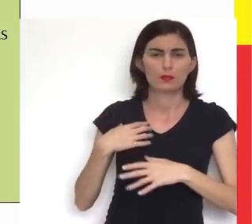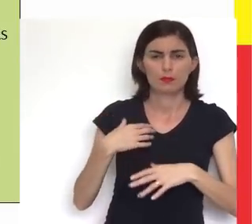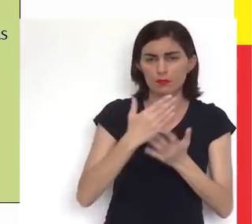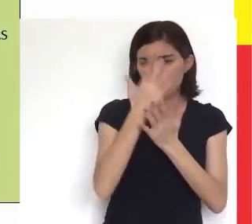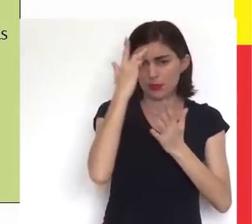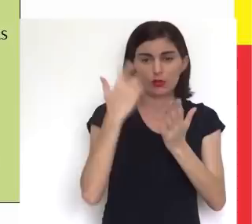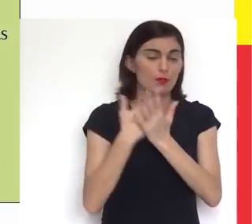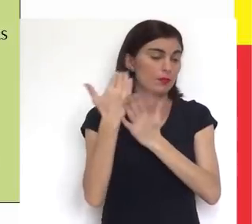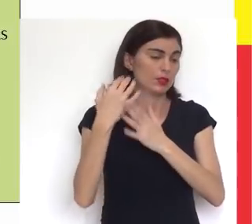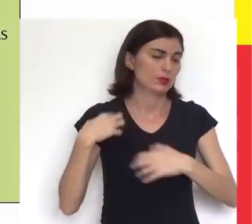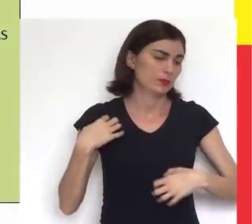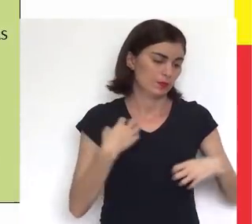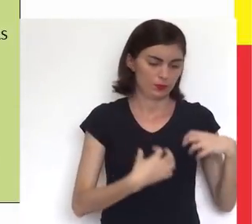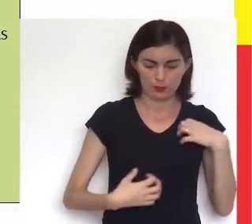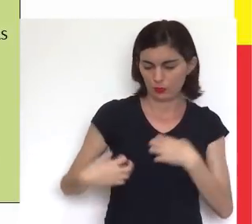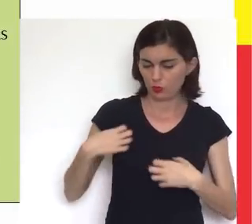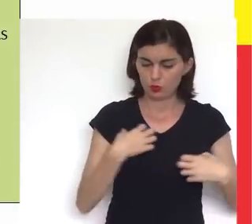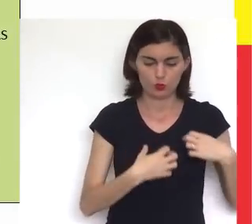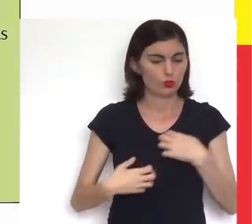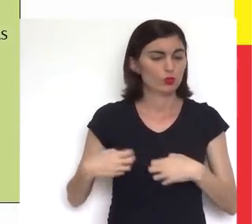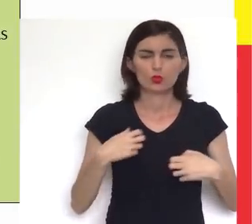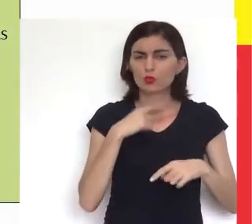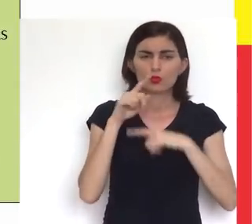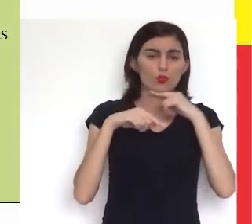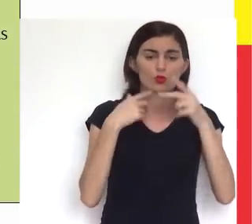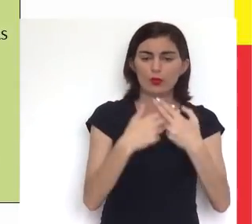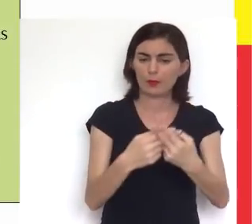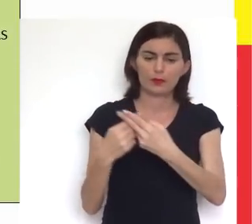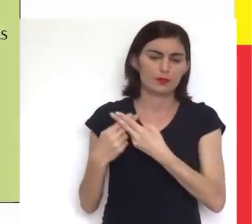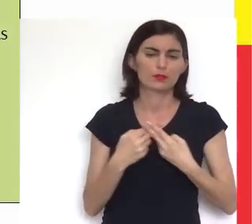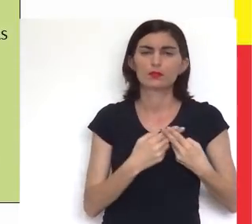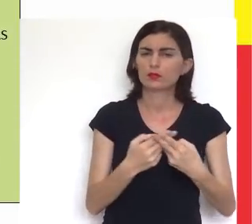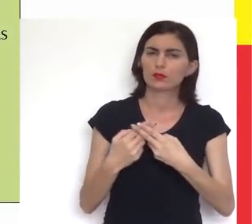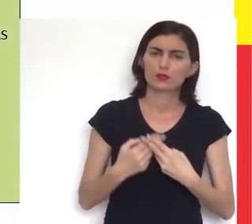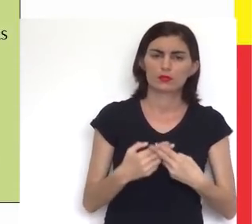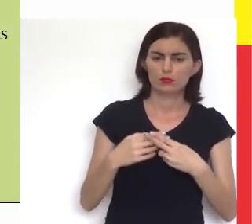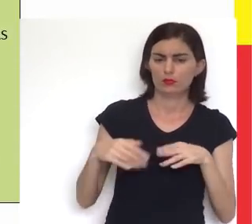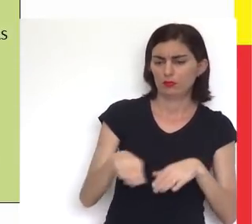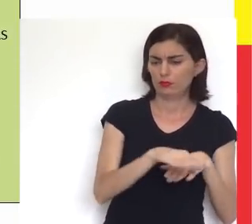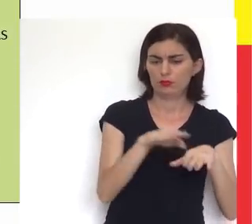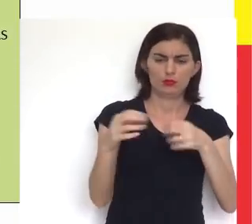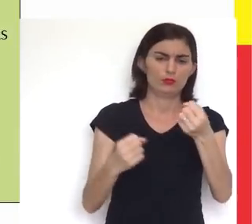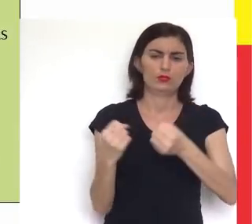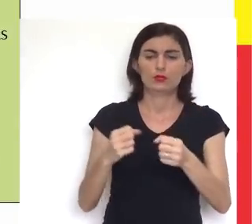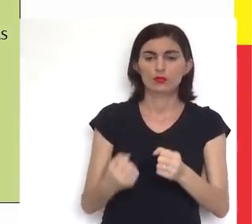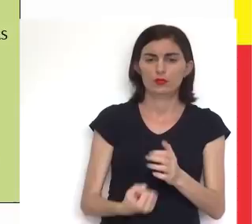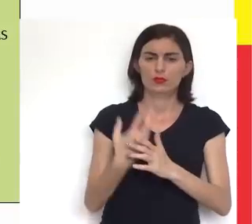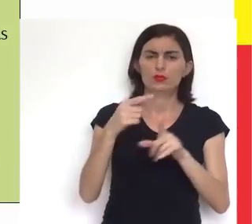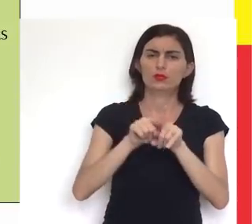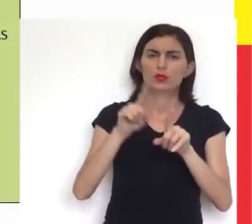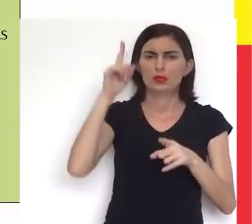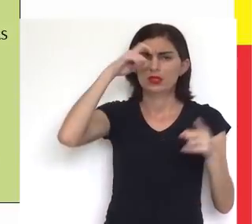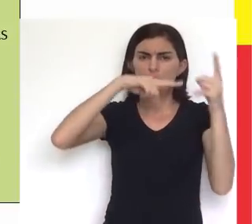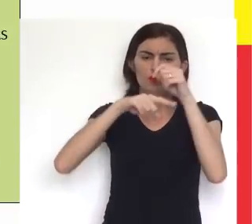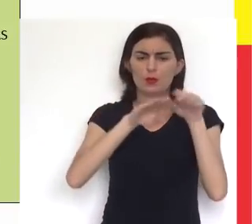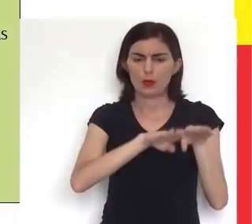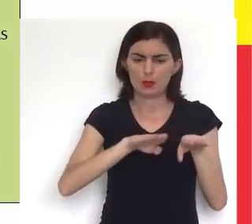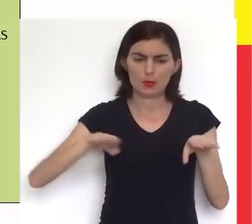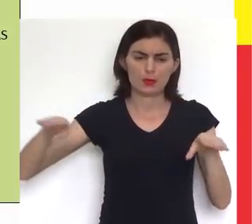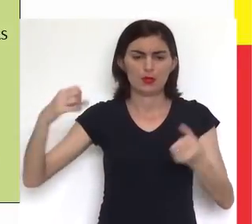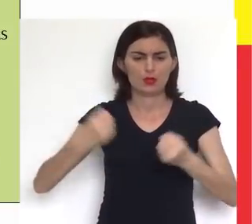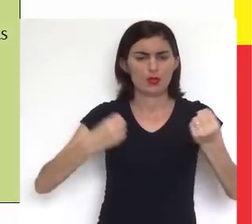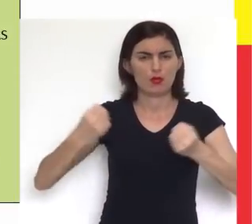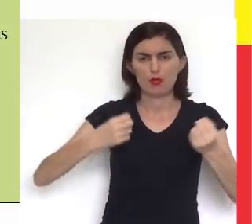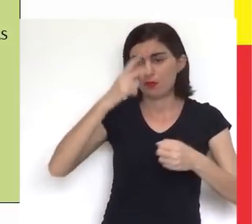mais ansiosas, pessoas que não conseguem ter muita paciência no trânsito, tá? Cresce também a dificuldade dos